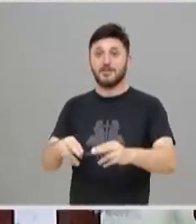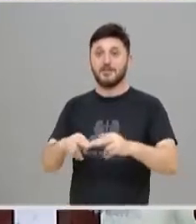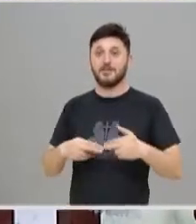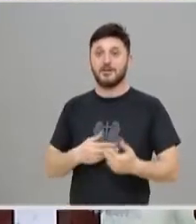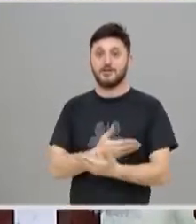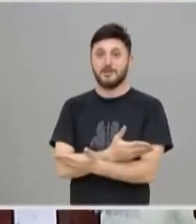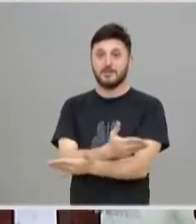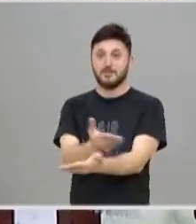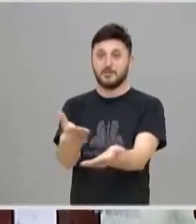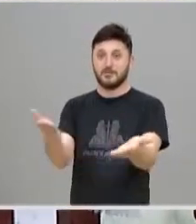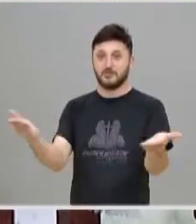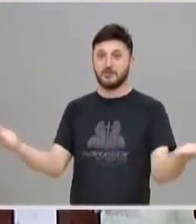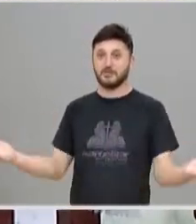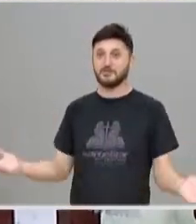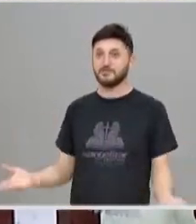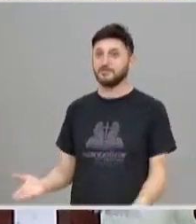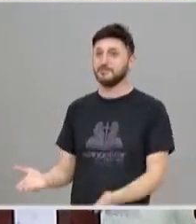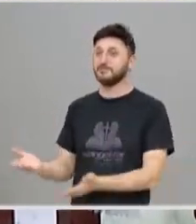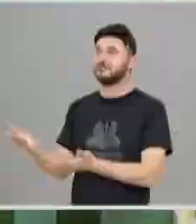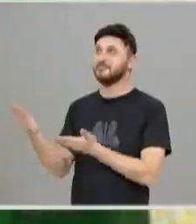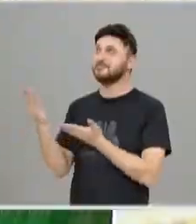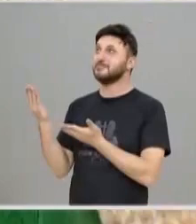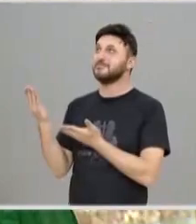será entregue por vós.